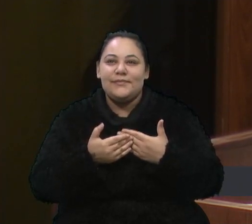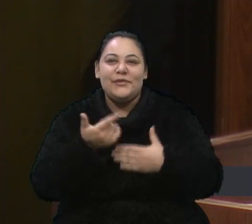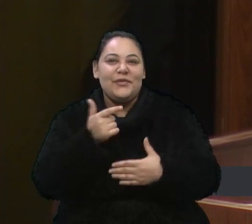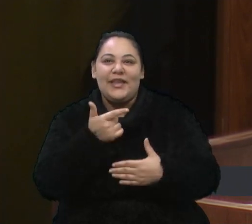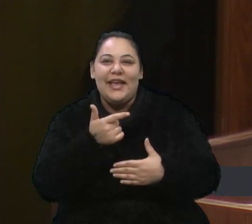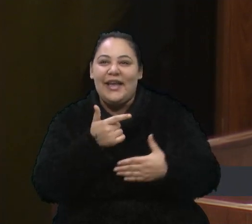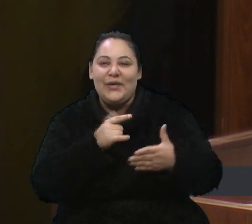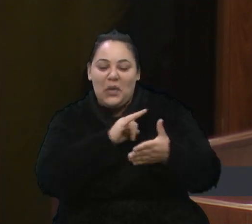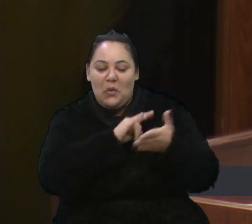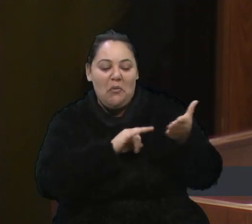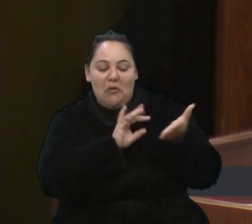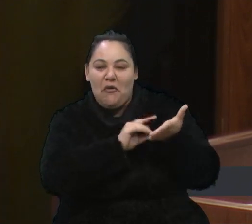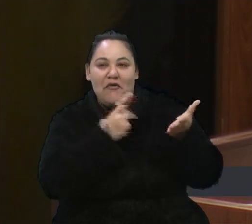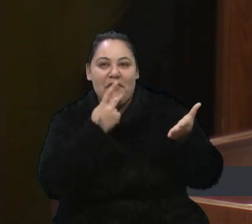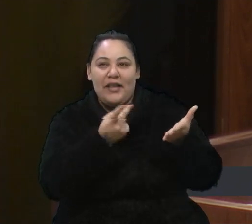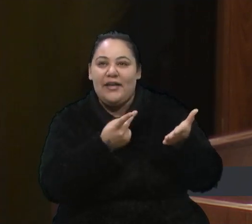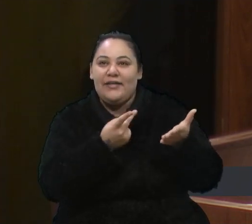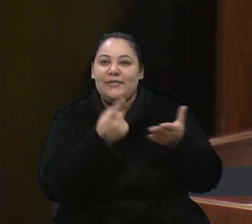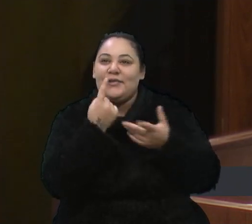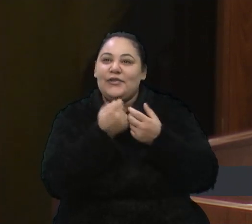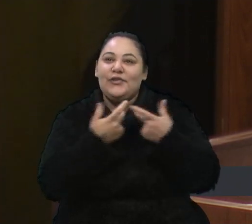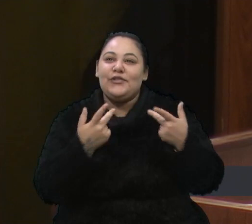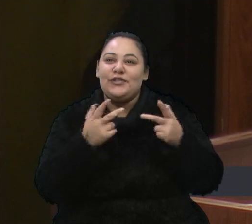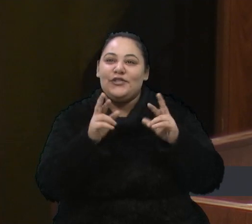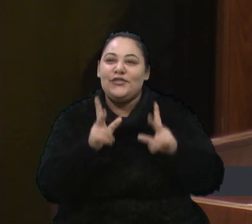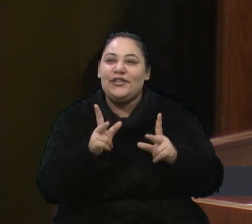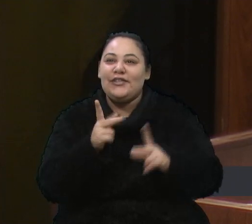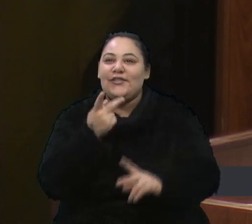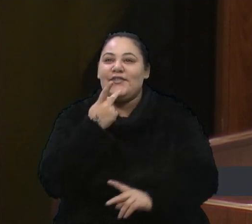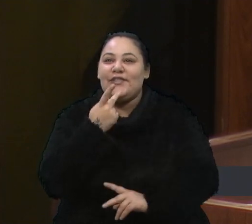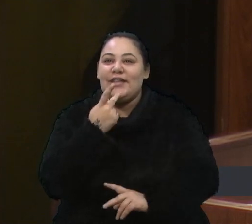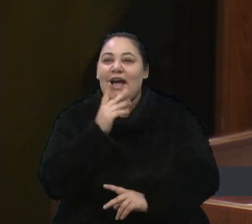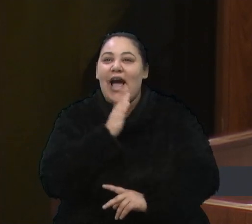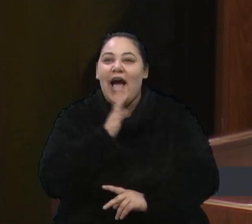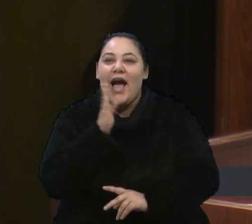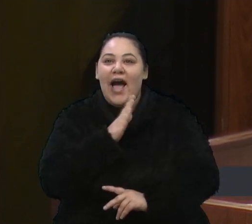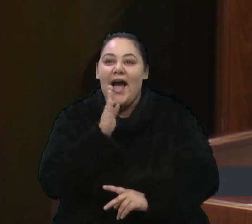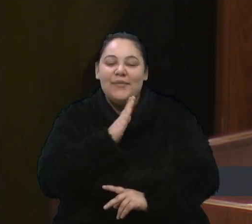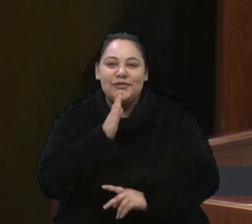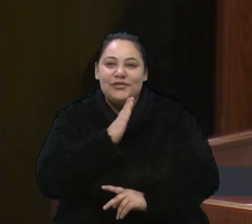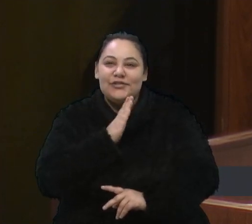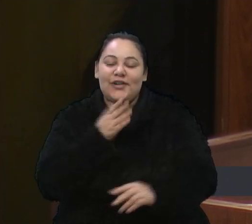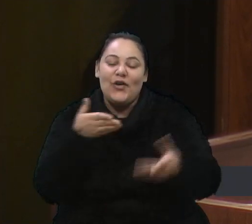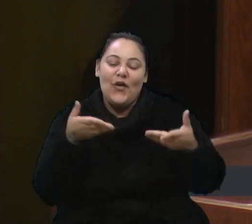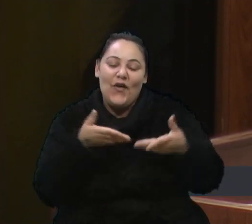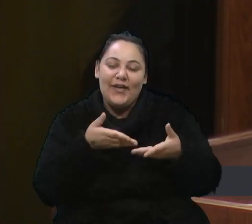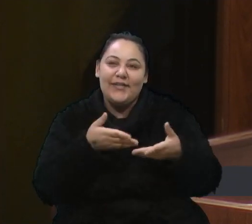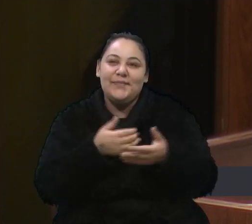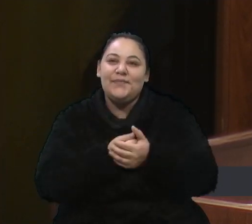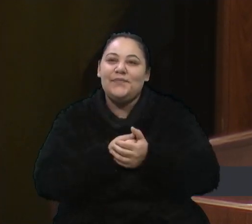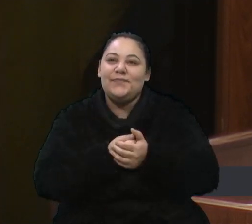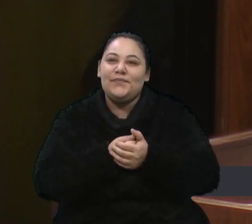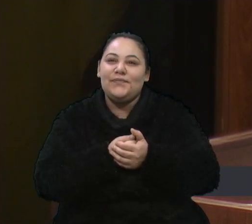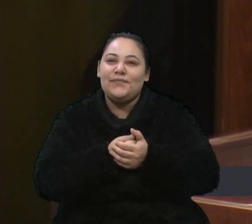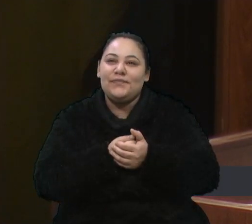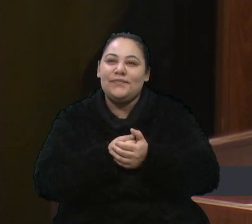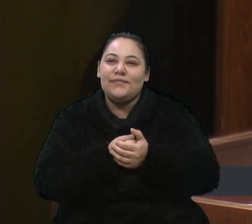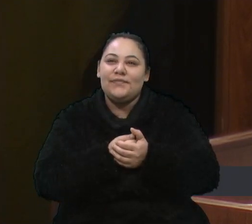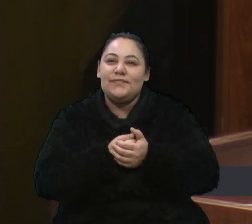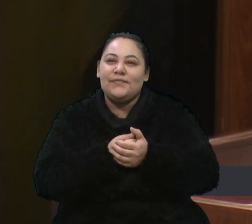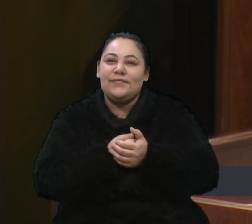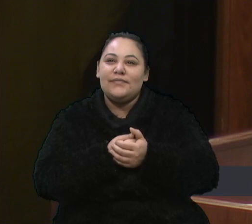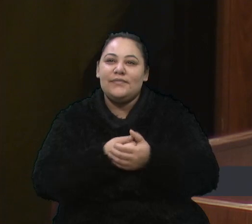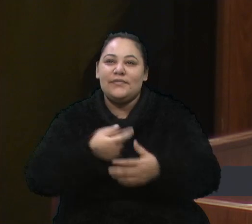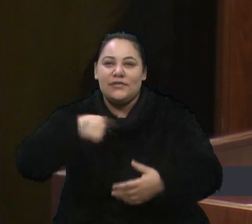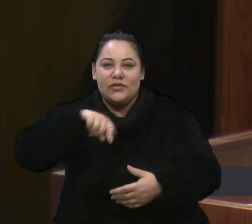uma coisa bem diferente. Tá? Vou falar rapidinho e a gente,